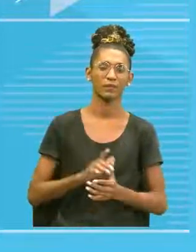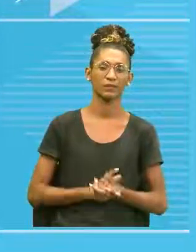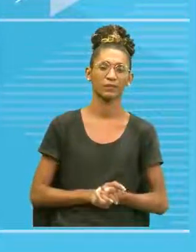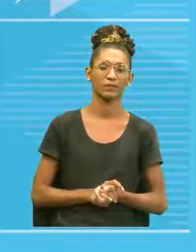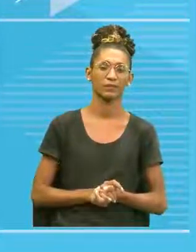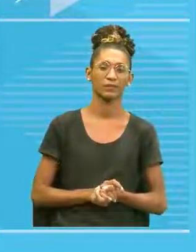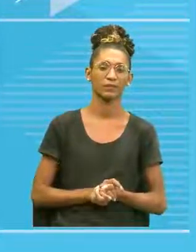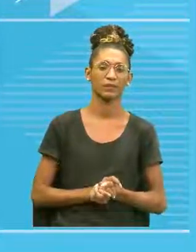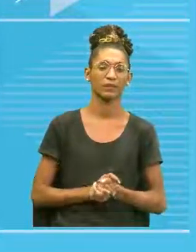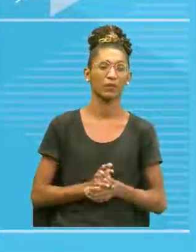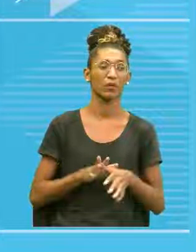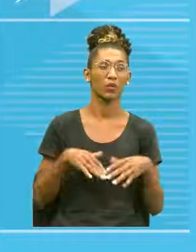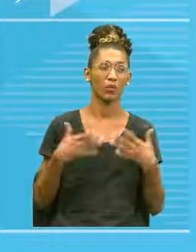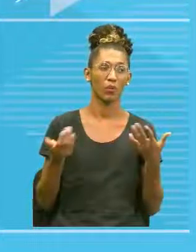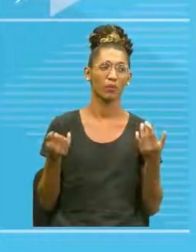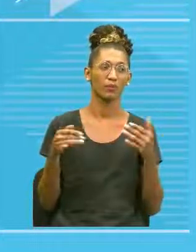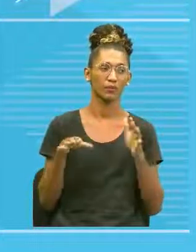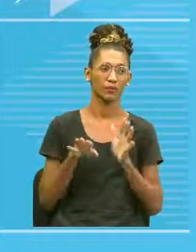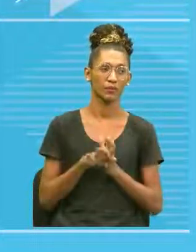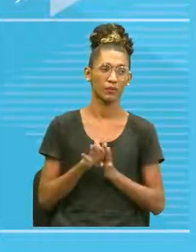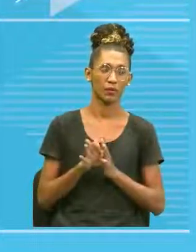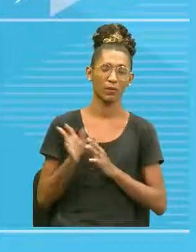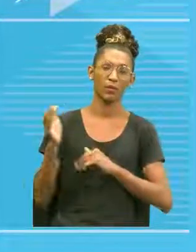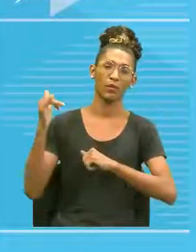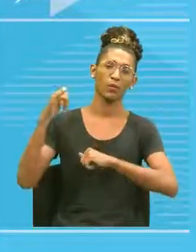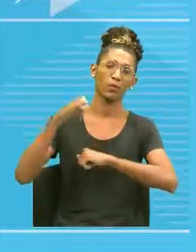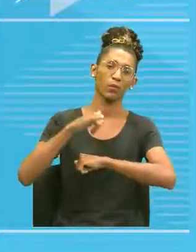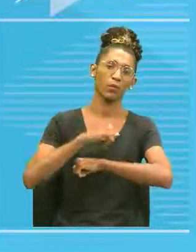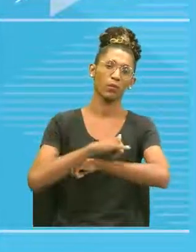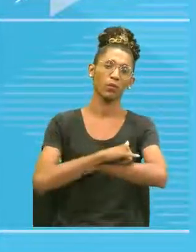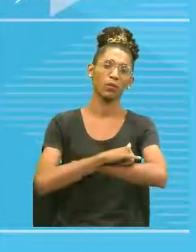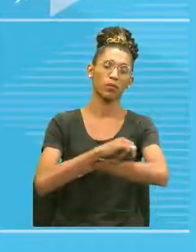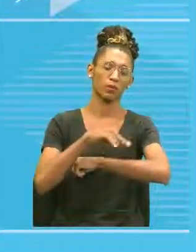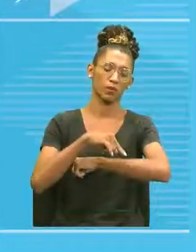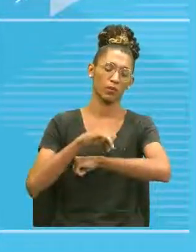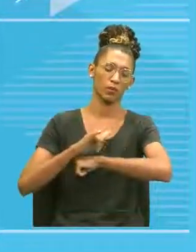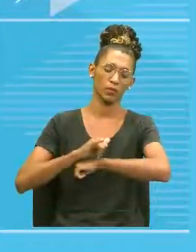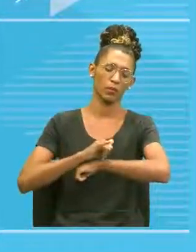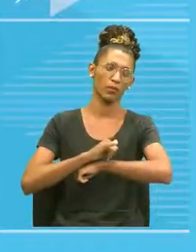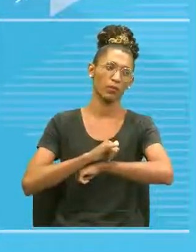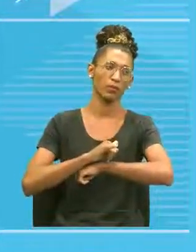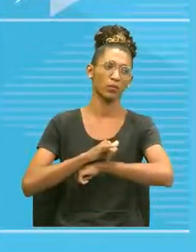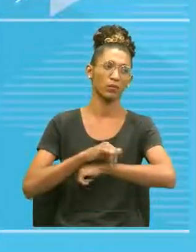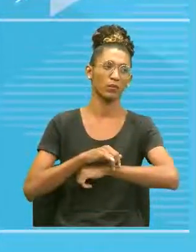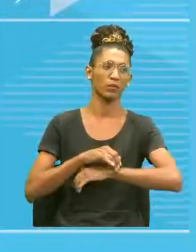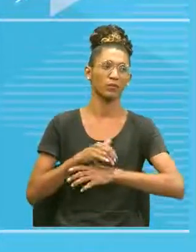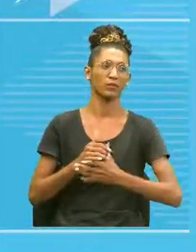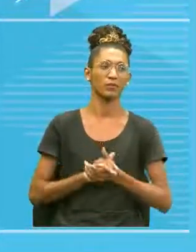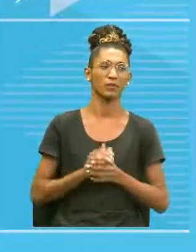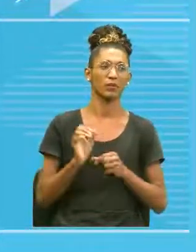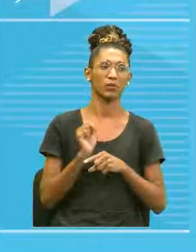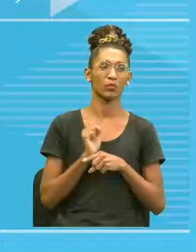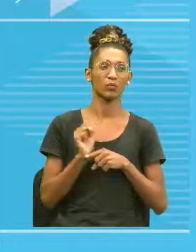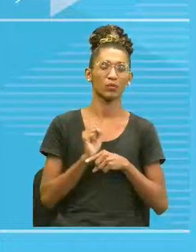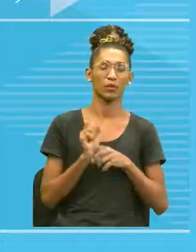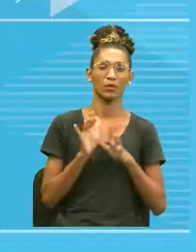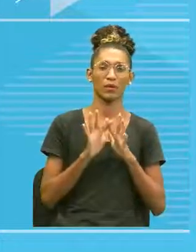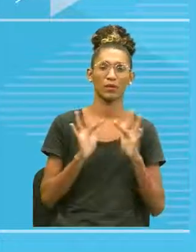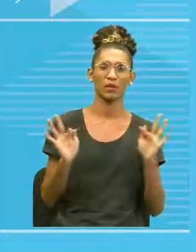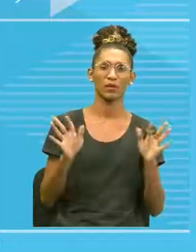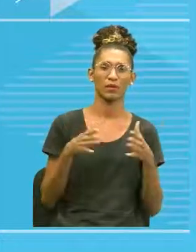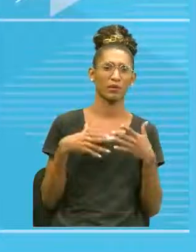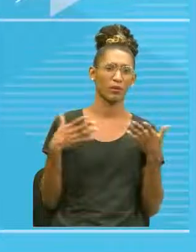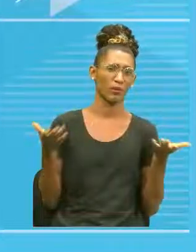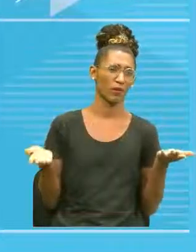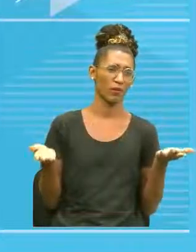quando chegamos a aeroporto e lave onde já bom qual o Sujeito da frase